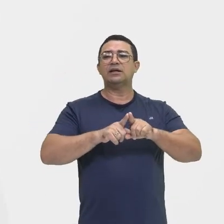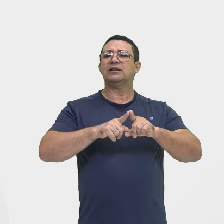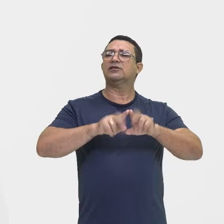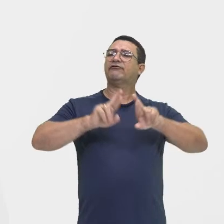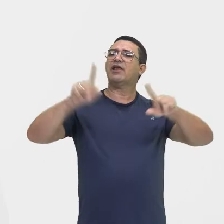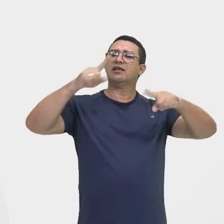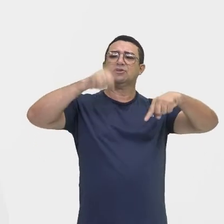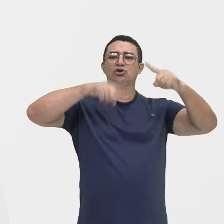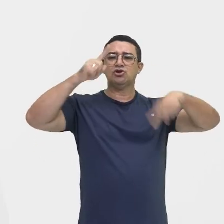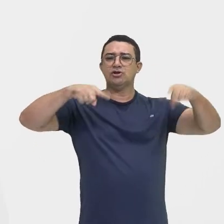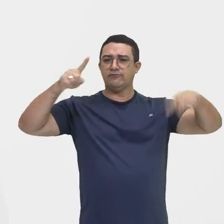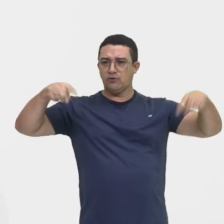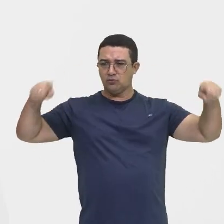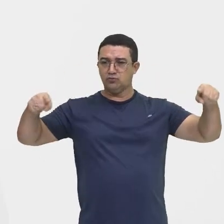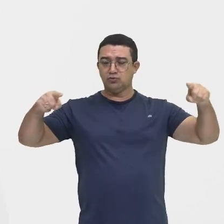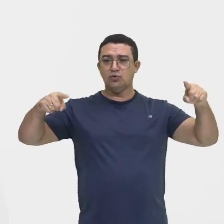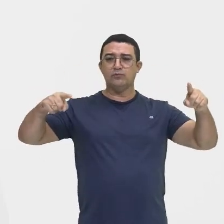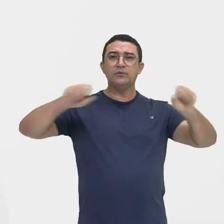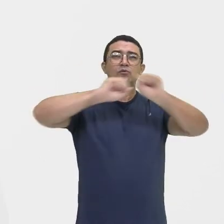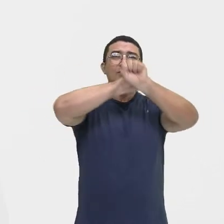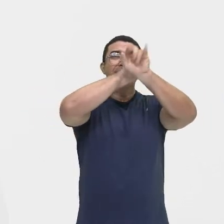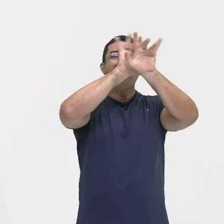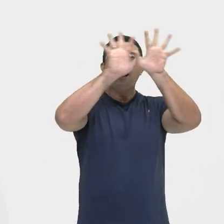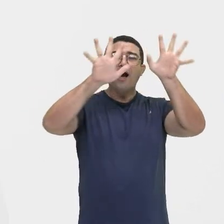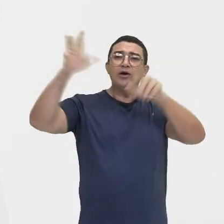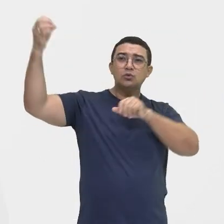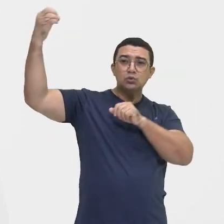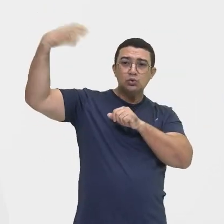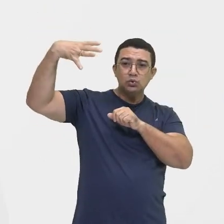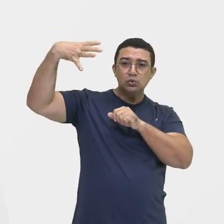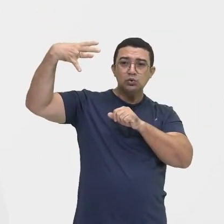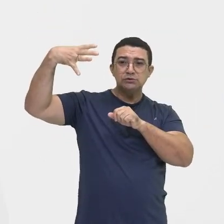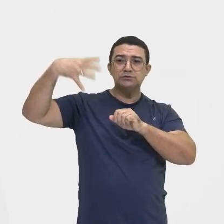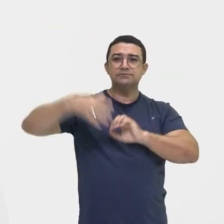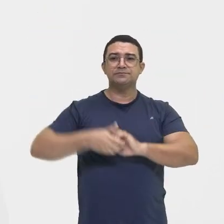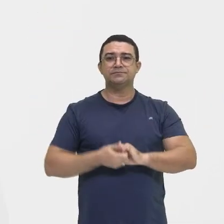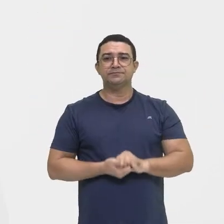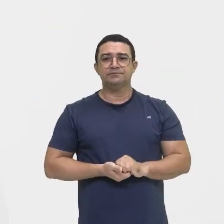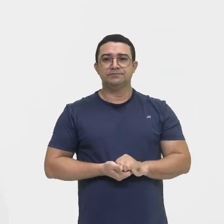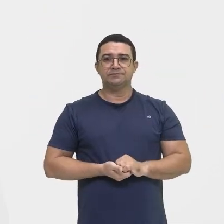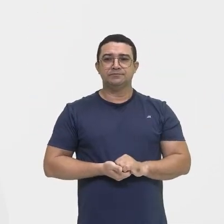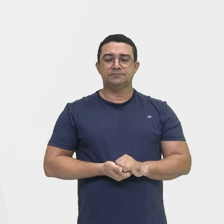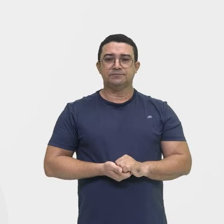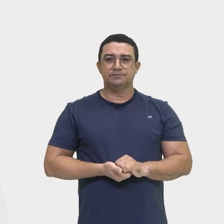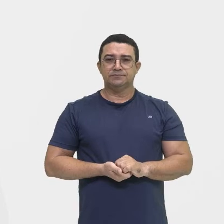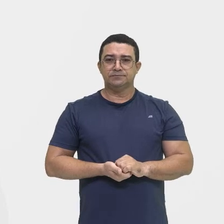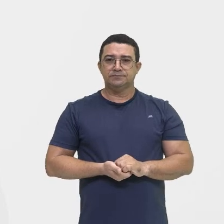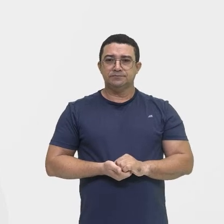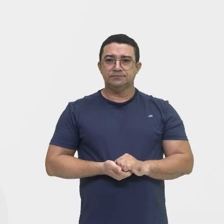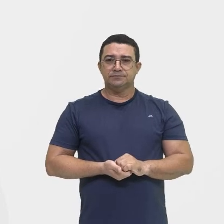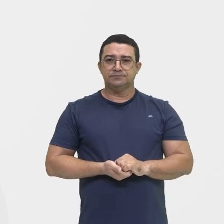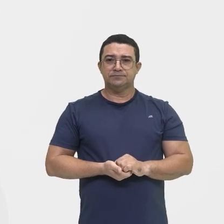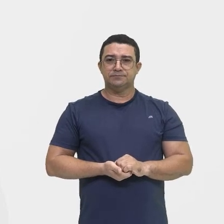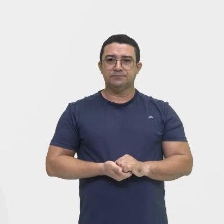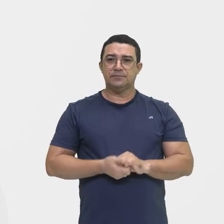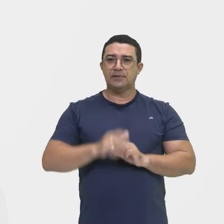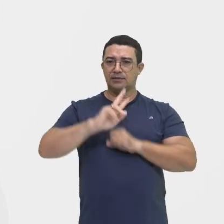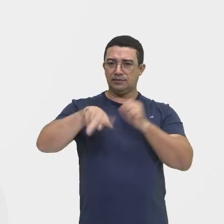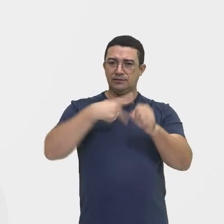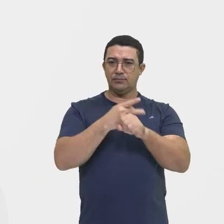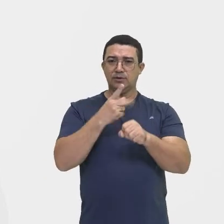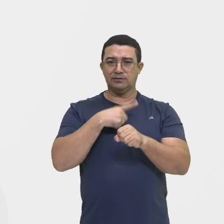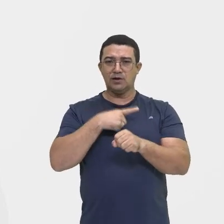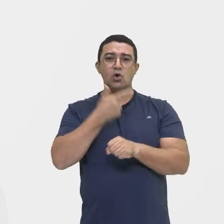de iluminação, explorando a criação de formas virtuais e efeitos ópticos. Após ter